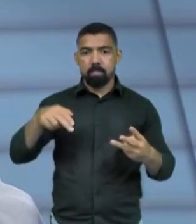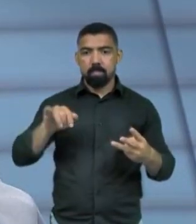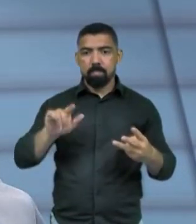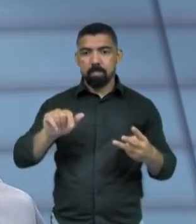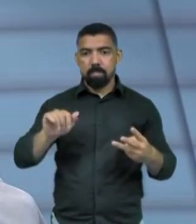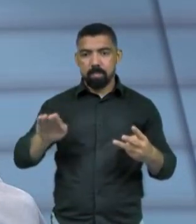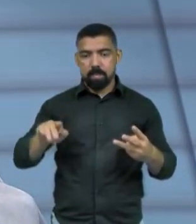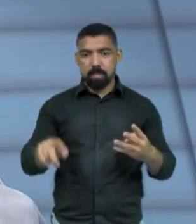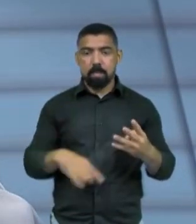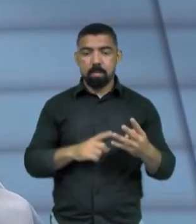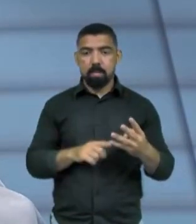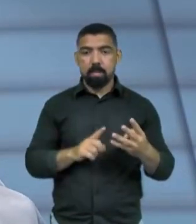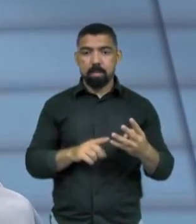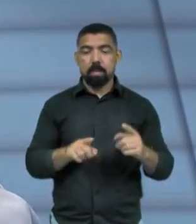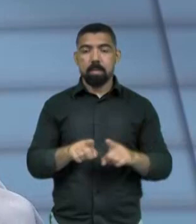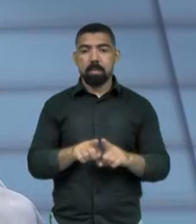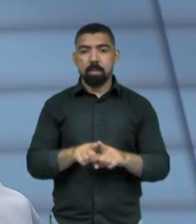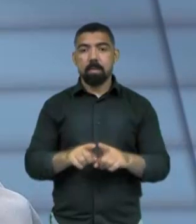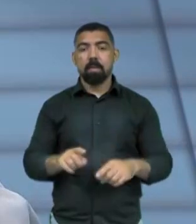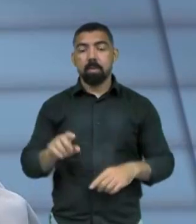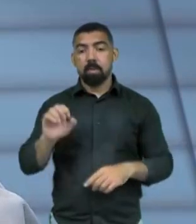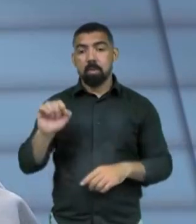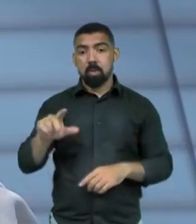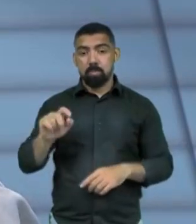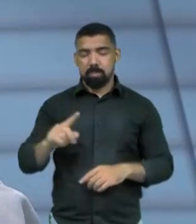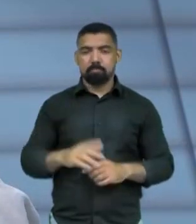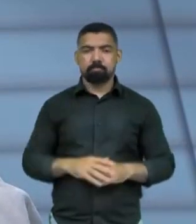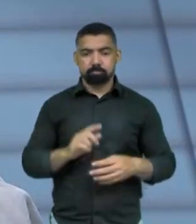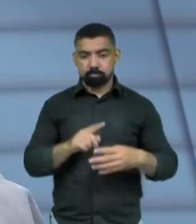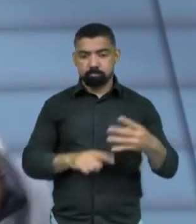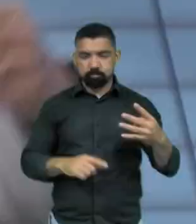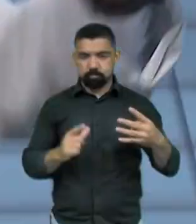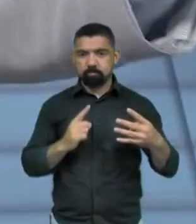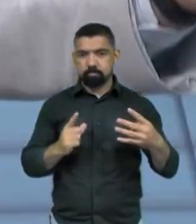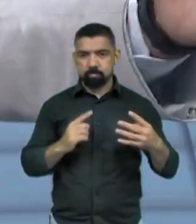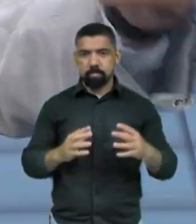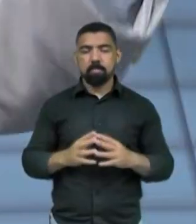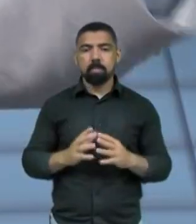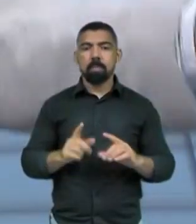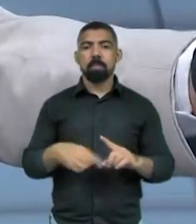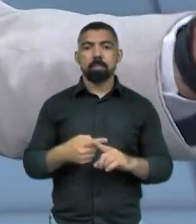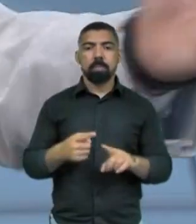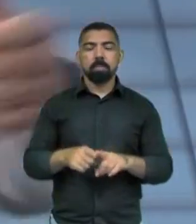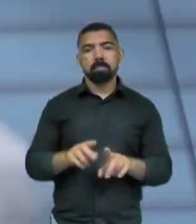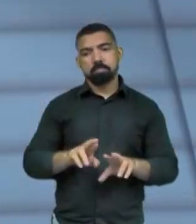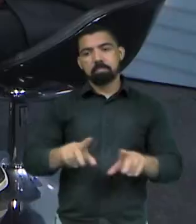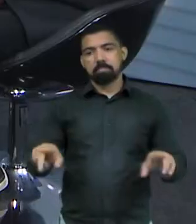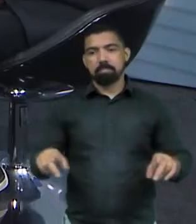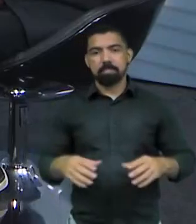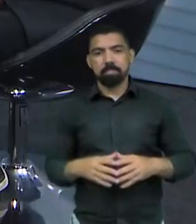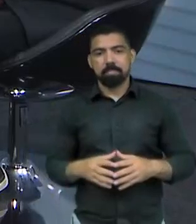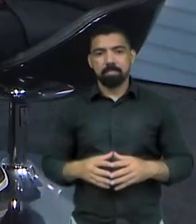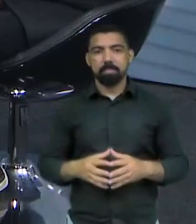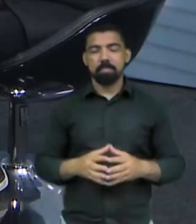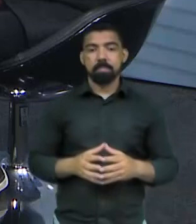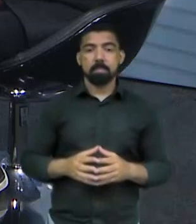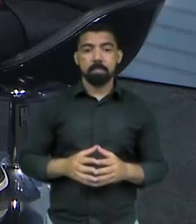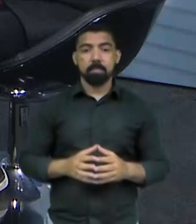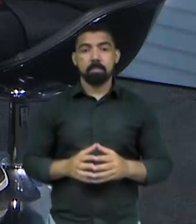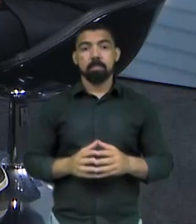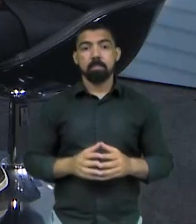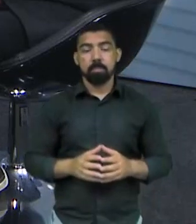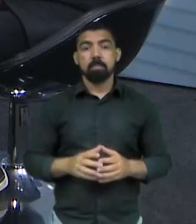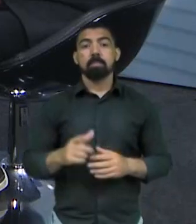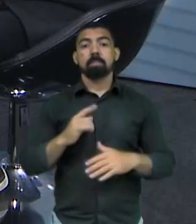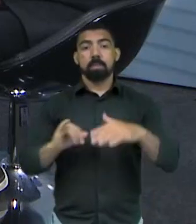Universidade Federal de Sobral, que agora está sendo... E as estaduais, né? Mas 3 estaduais. Né? Nós temos o